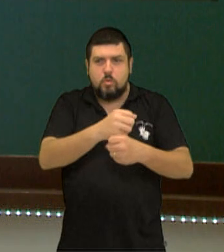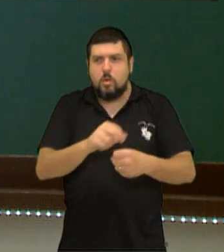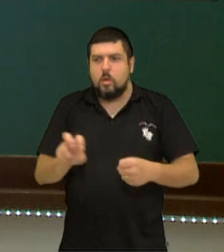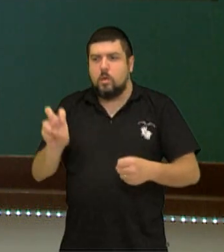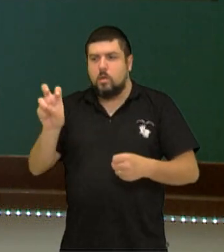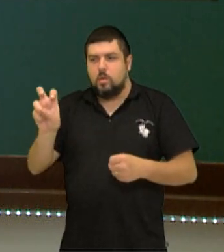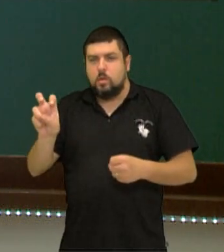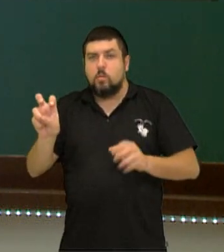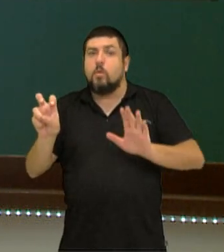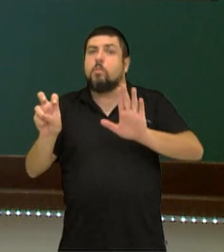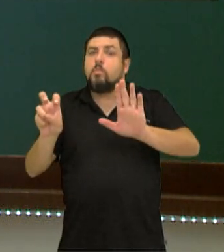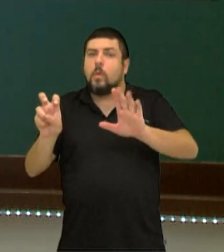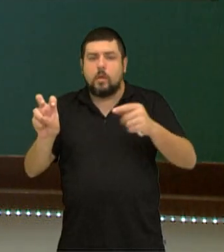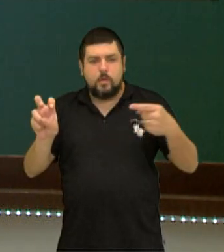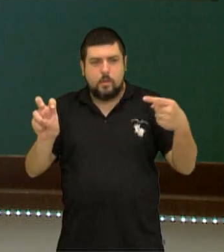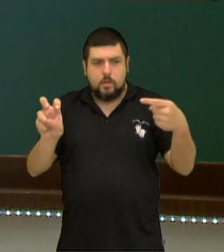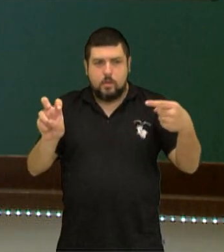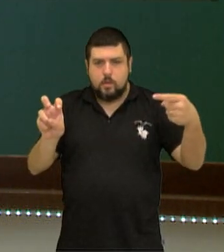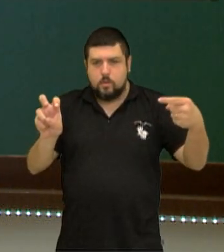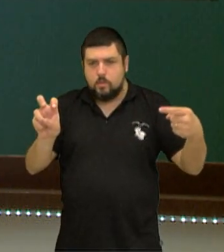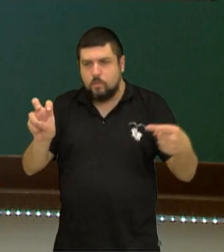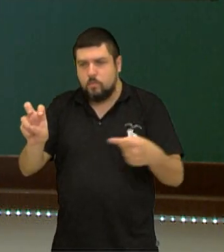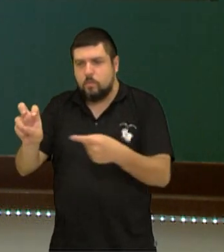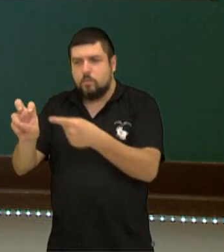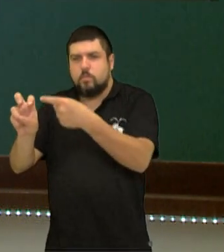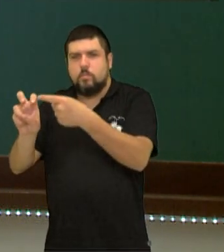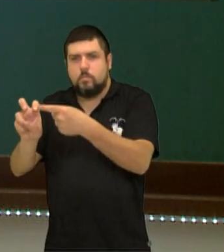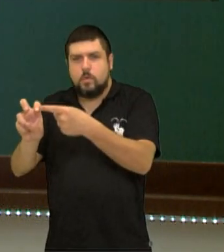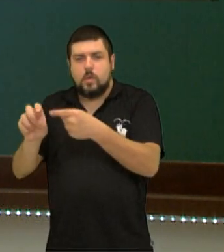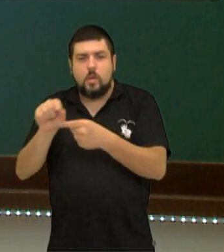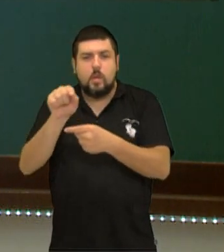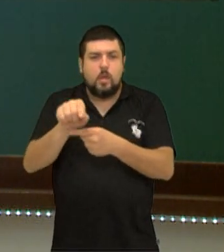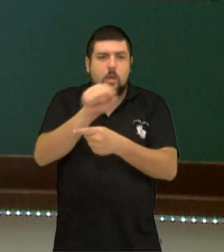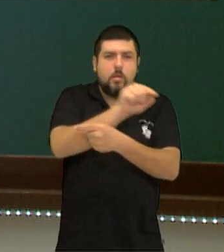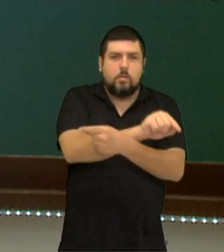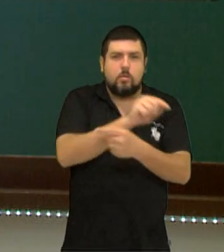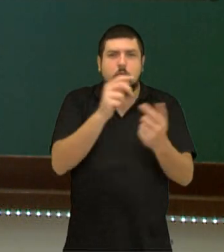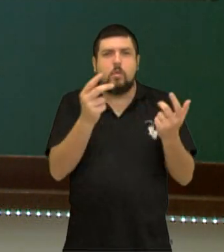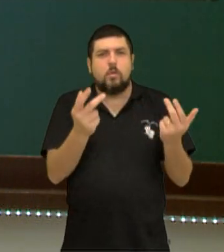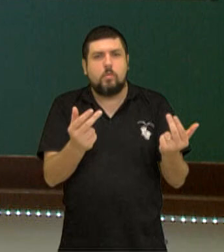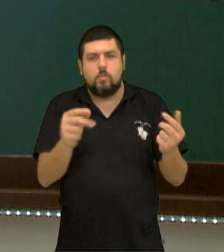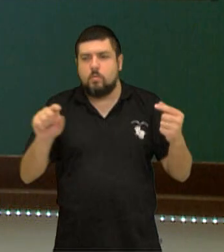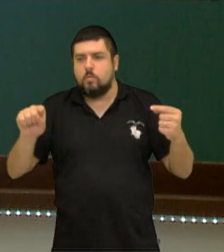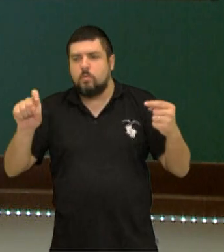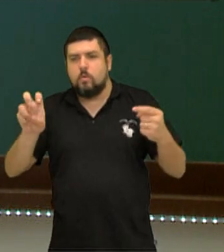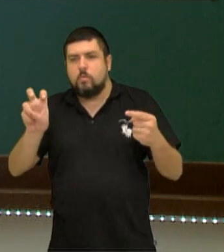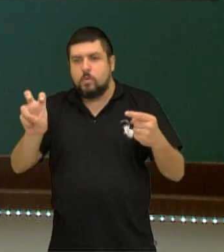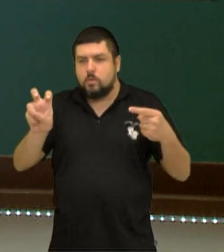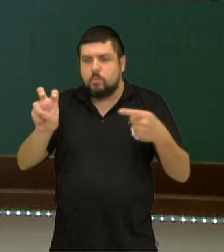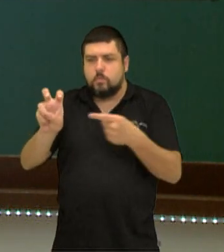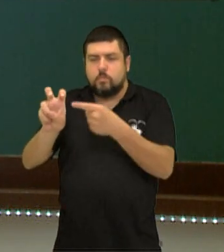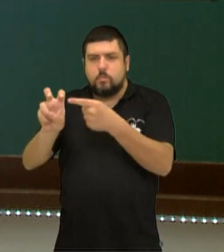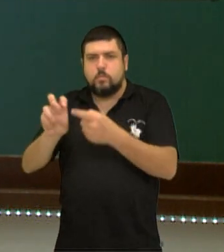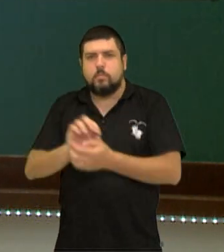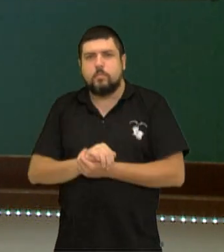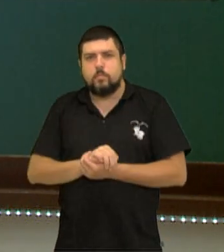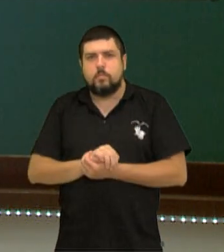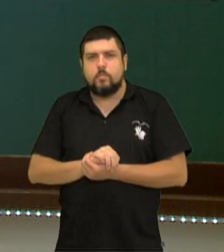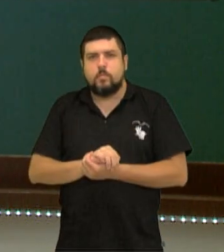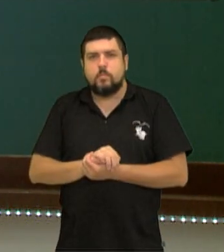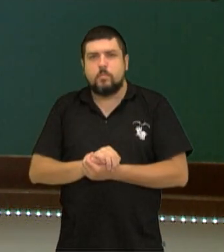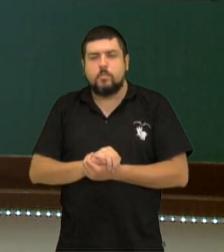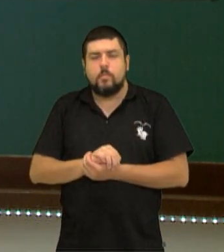vai continuar negativo, porque eu estou somando dois números negativos, ok? E quando